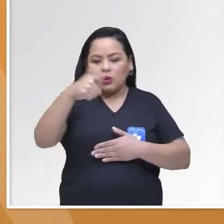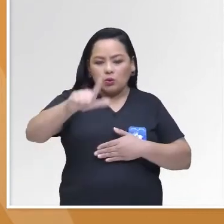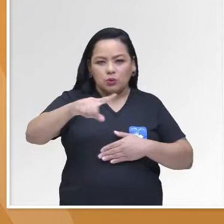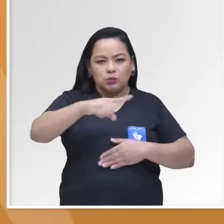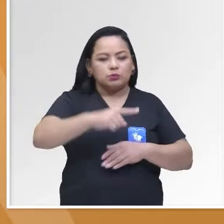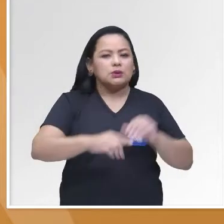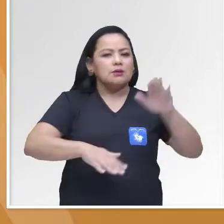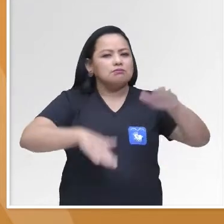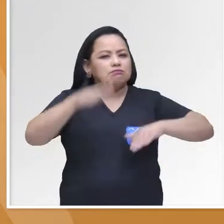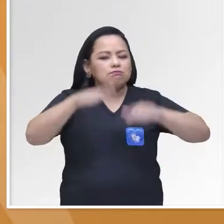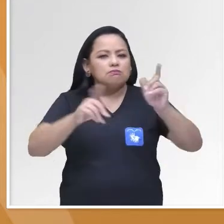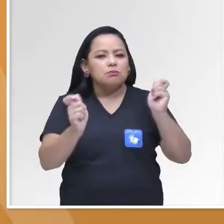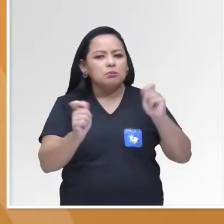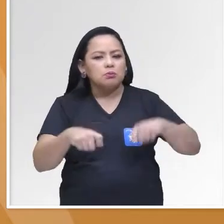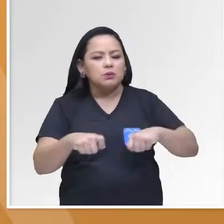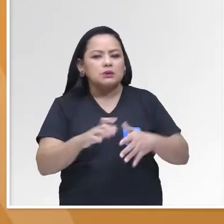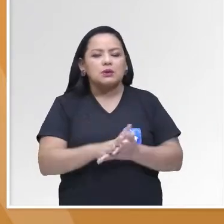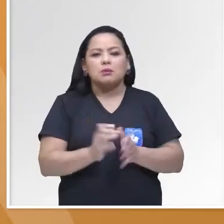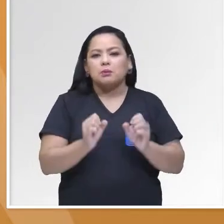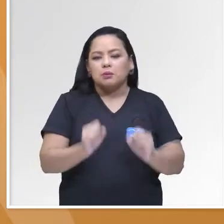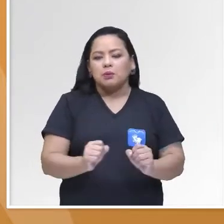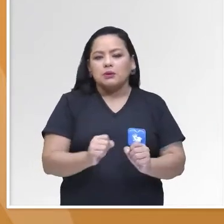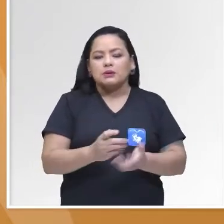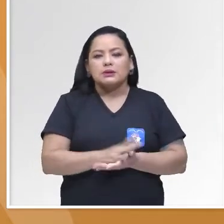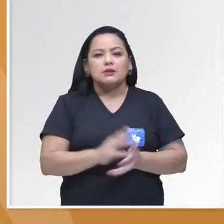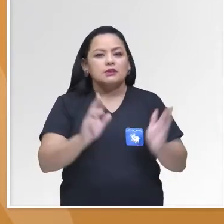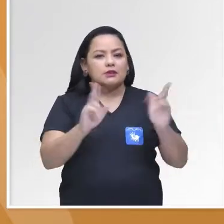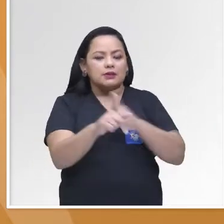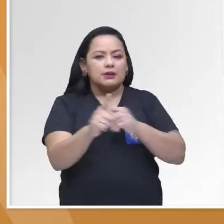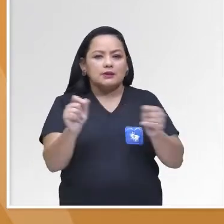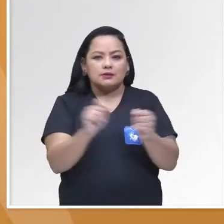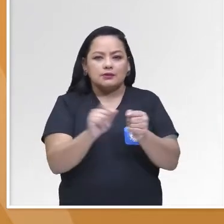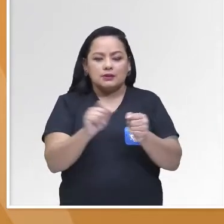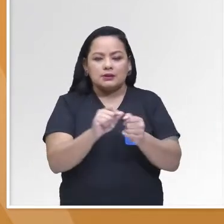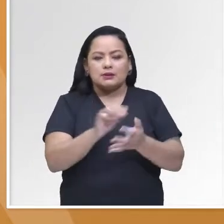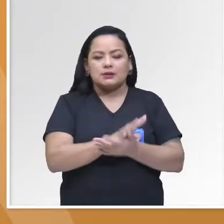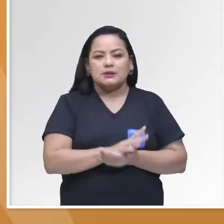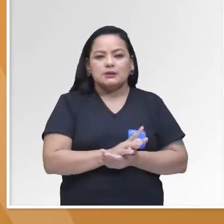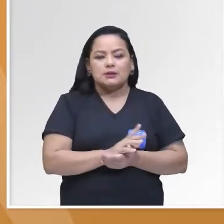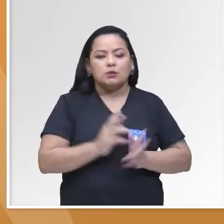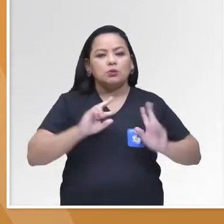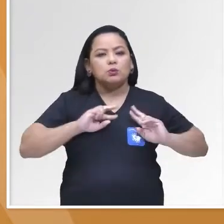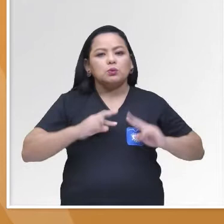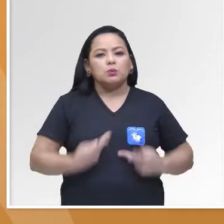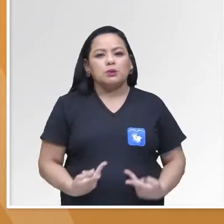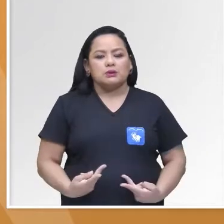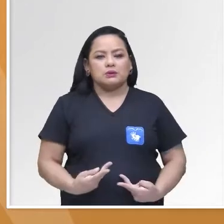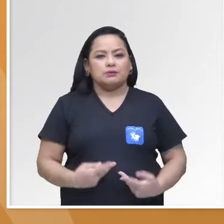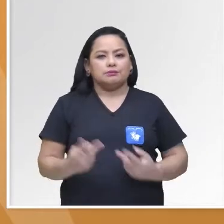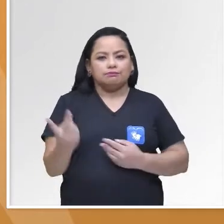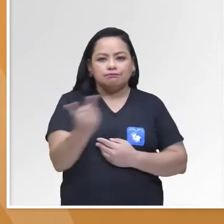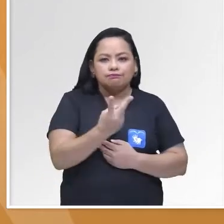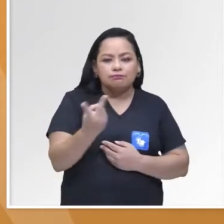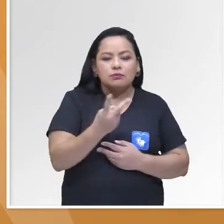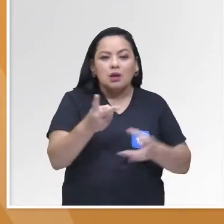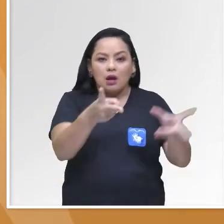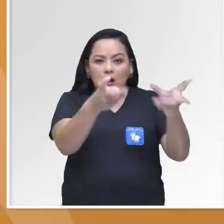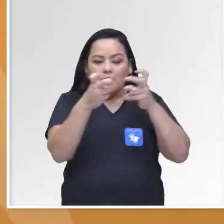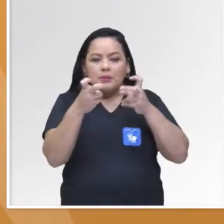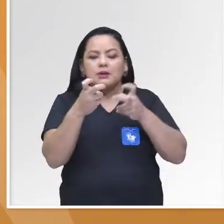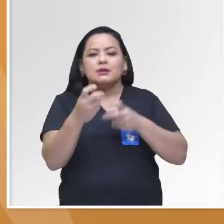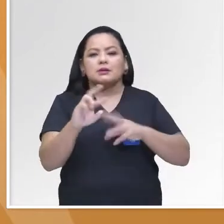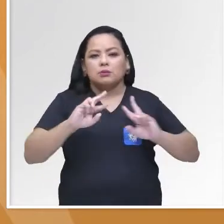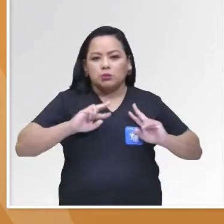variante possível que possa diferenciar os seres humanos. Percebam que os